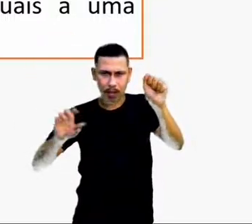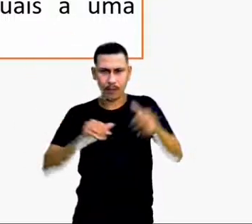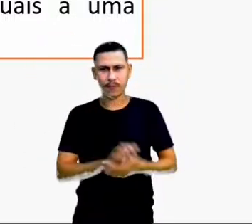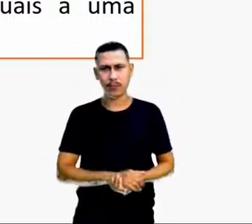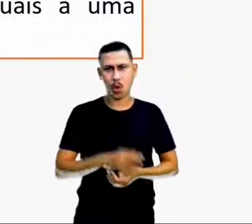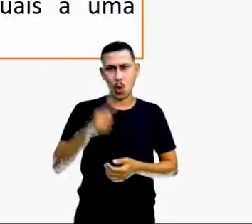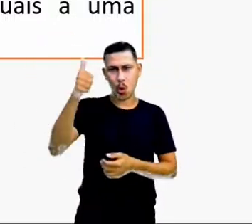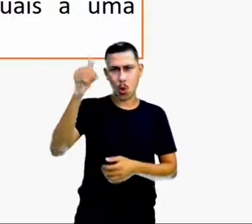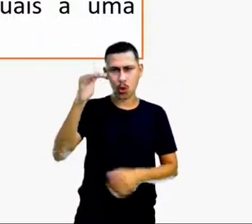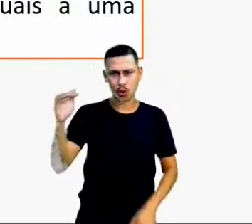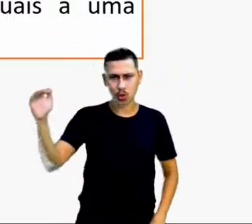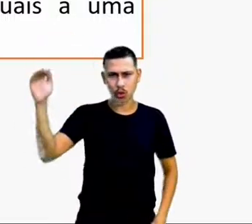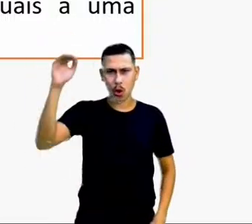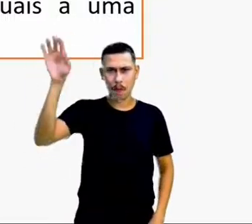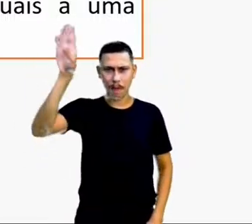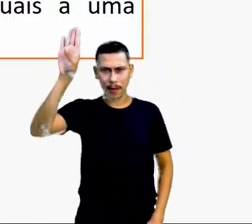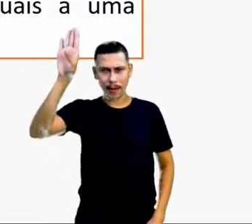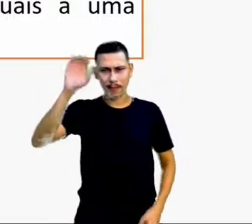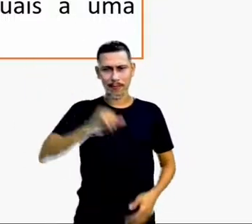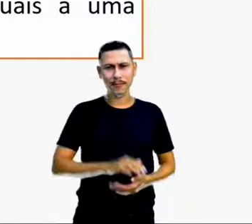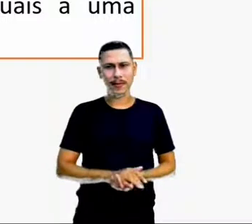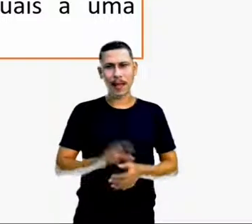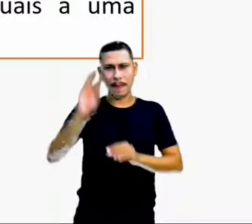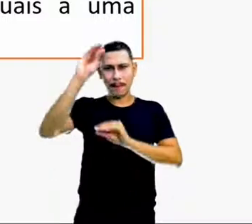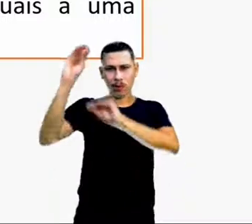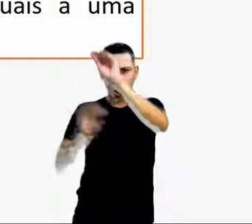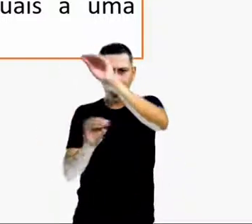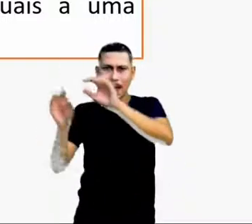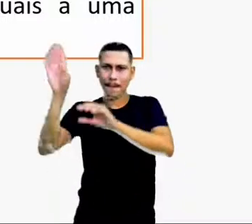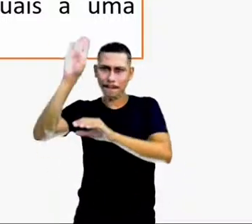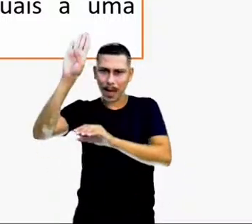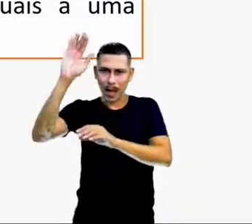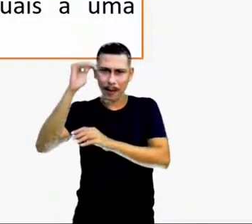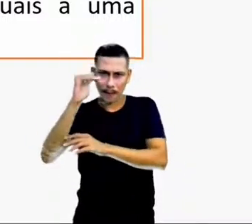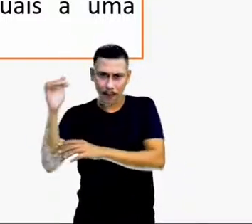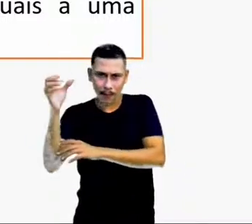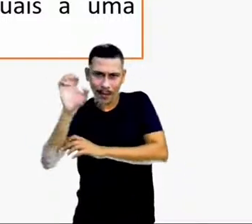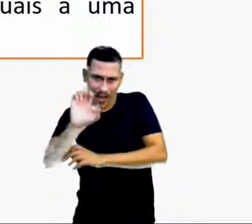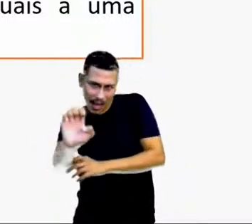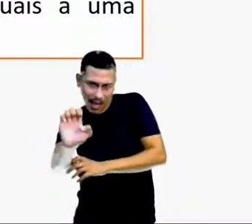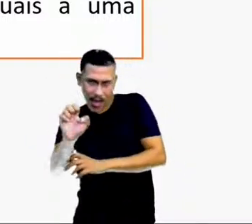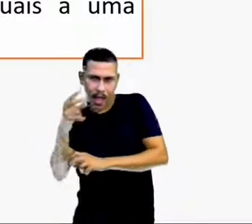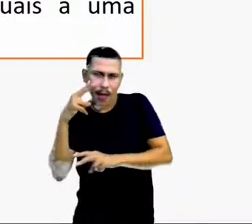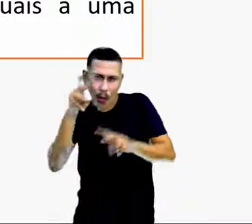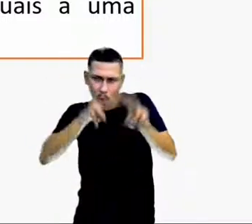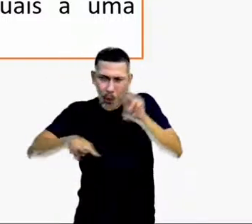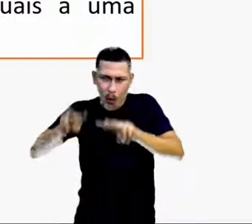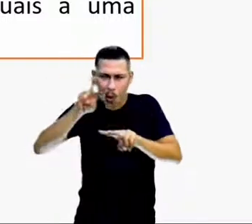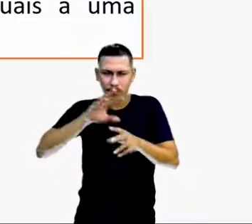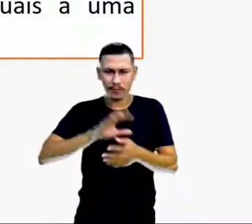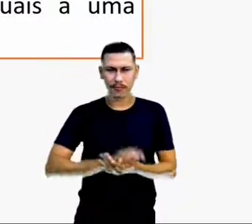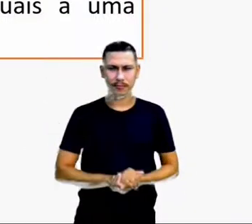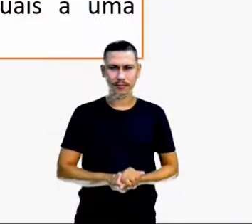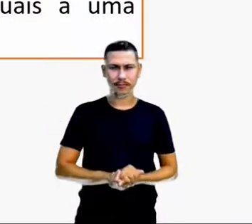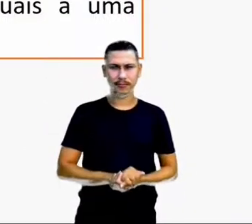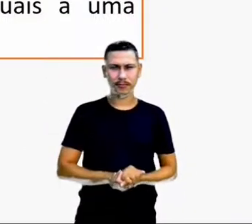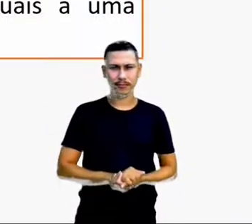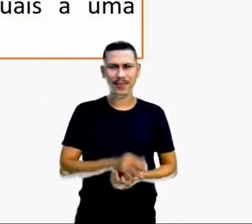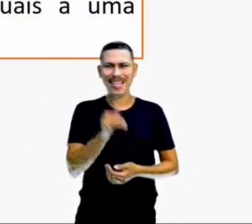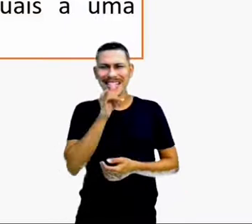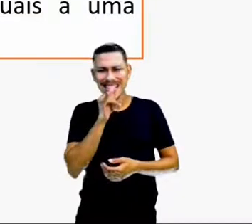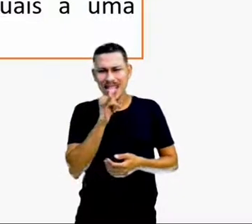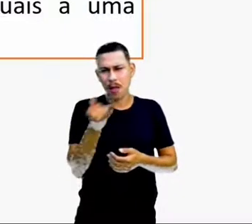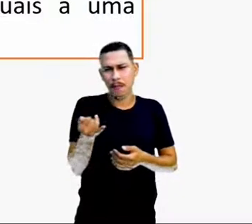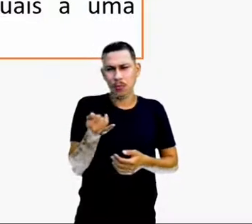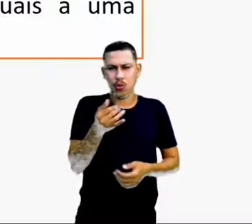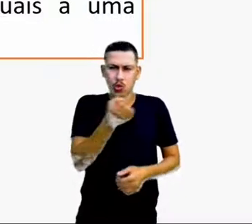assim como B está para o inverso de E. Então, ficará assim. Lembrando que quando a gente divide